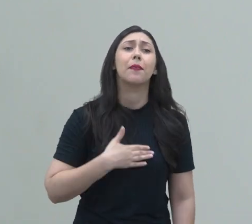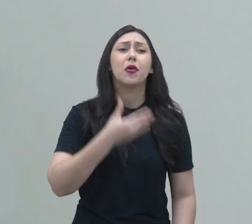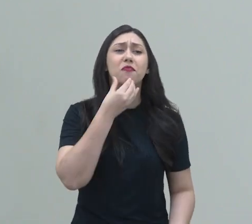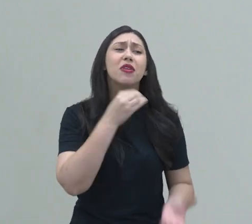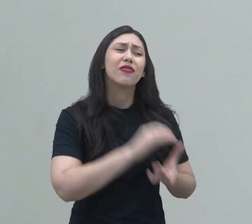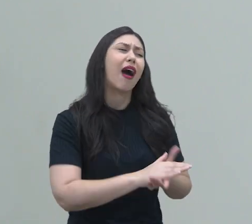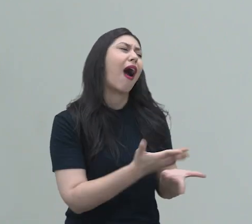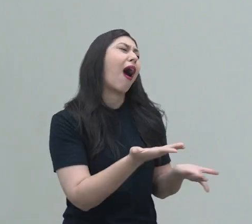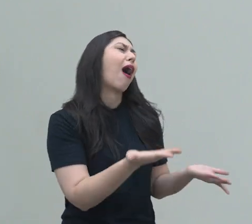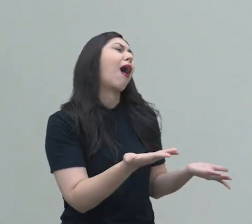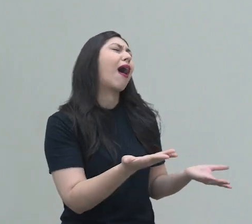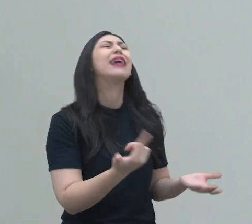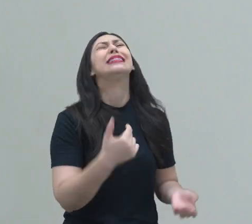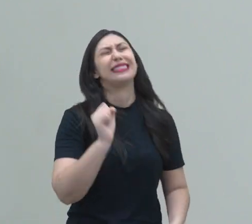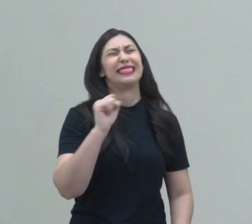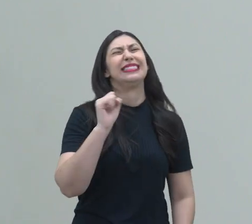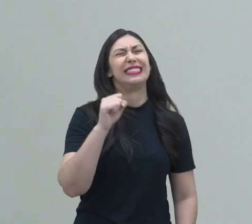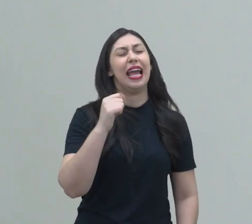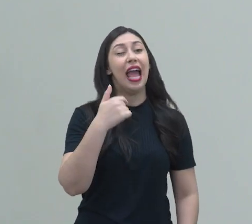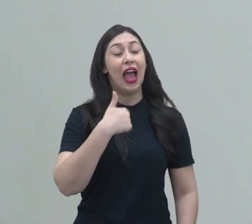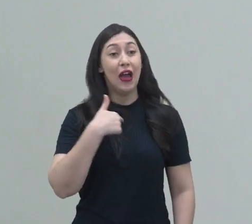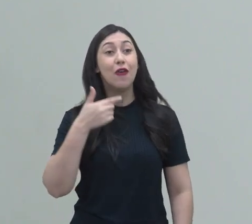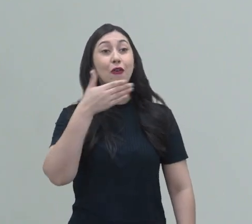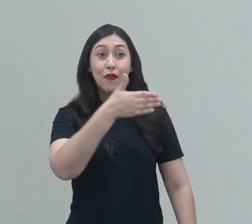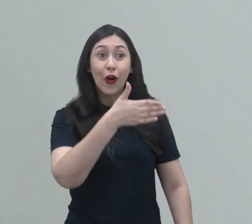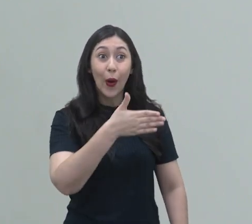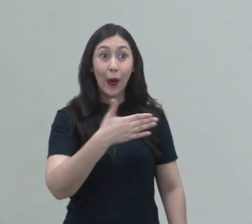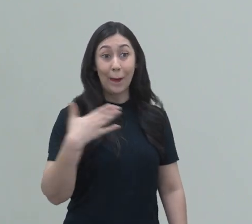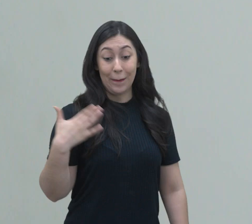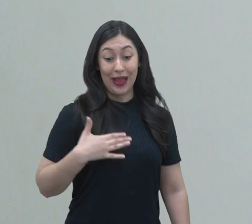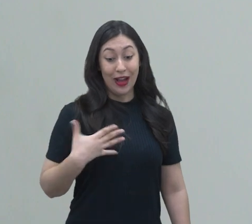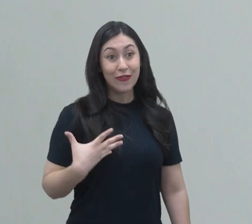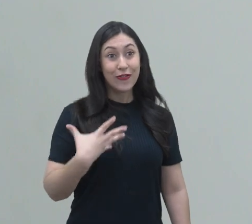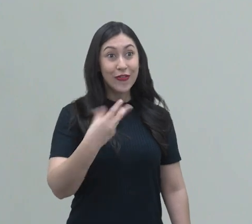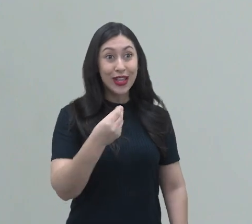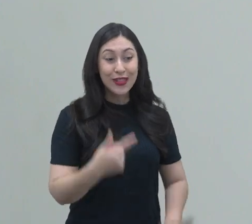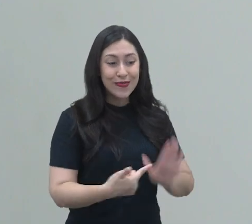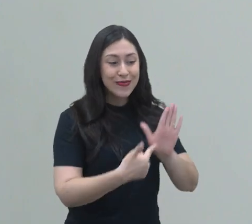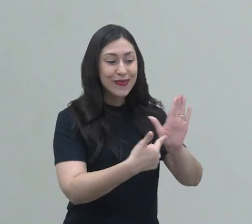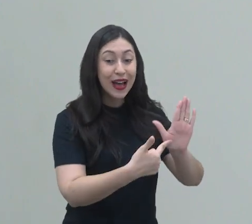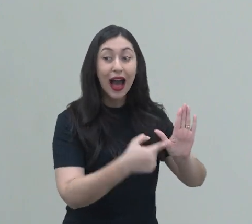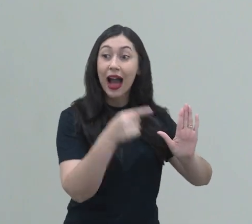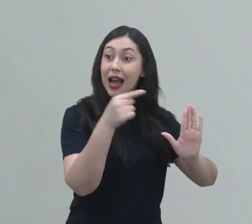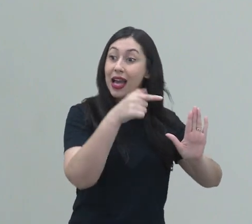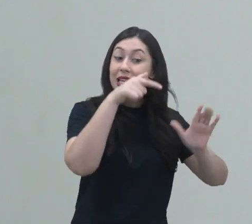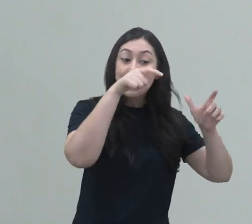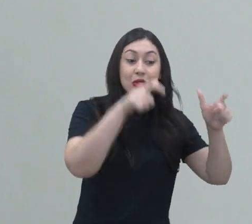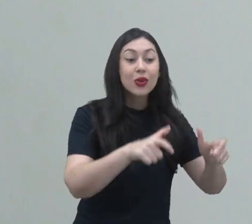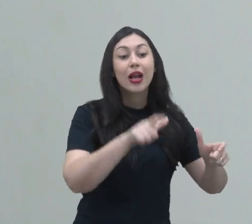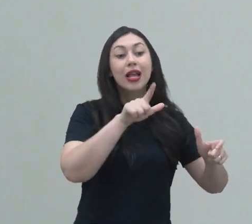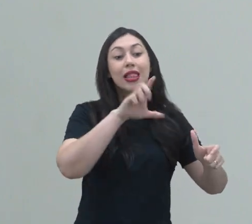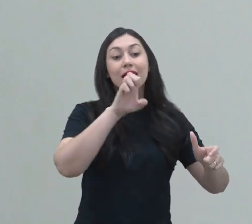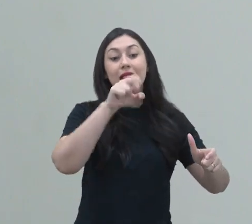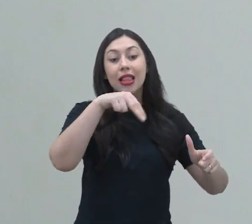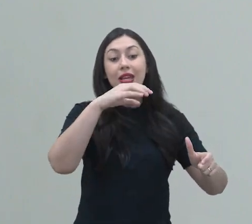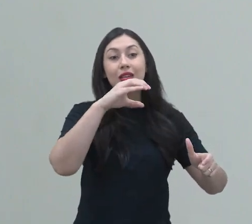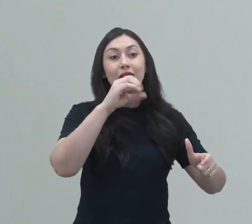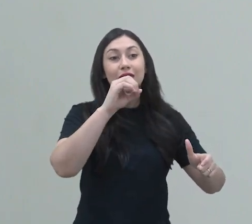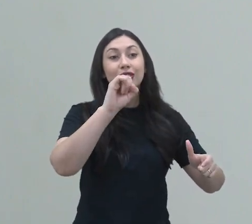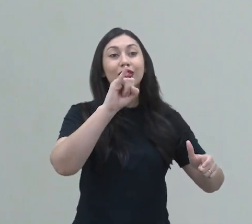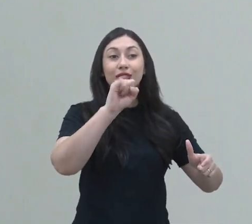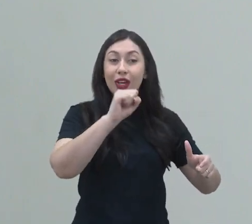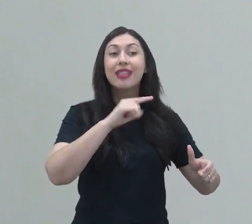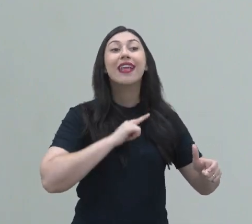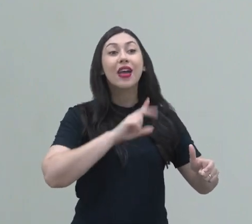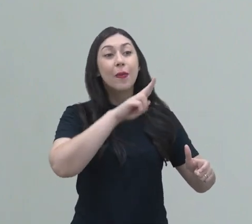marido fala, não, né, Paulo? E aí eu sempre vou lá e que as meninas pequenininhas, eu falo, tá vendo? Aqui em Lençóis tem uma